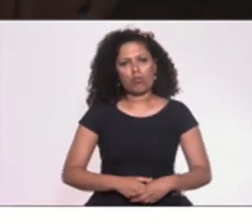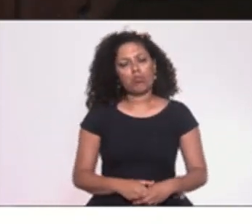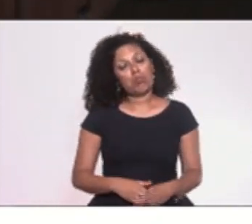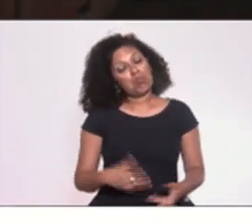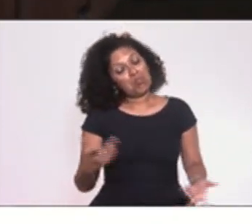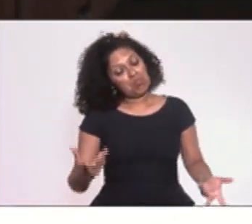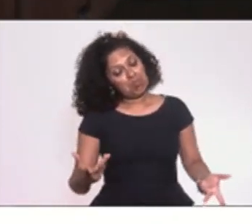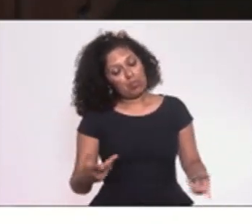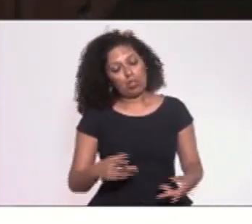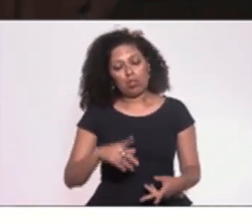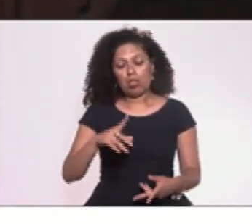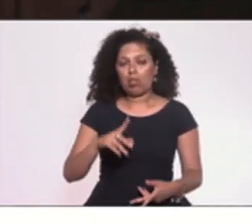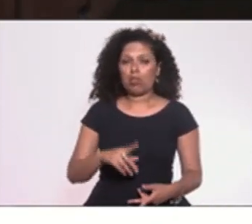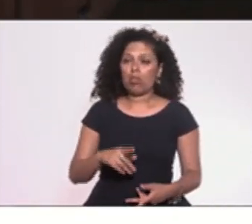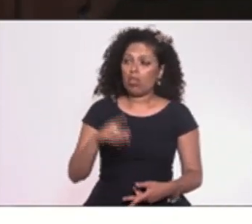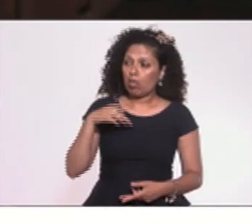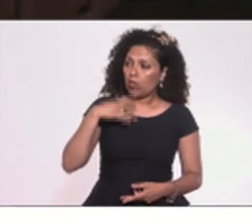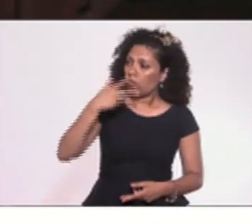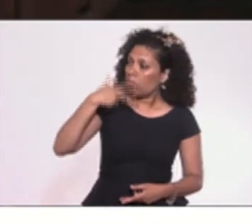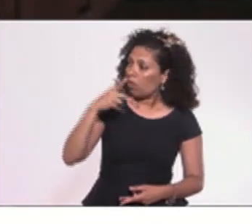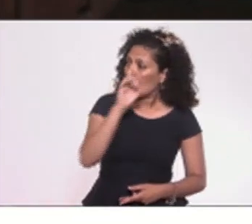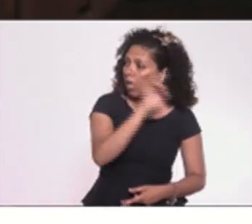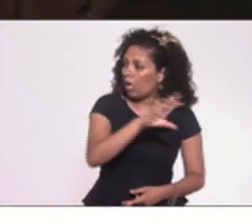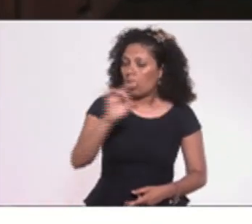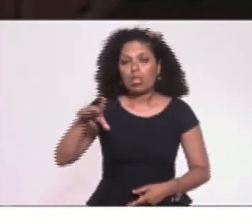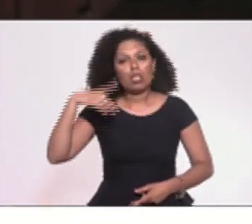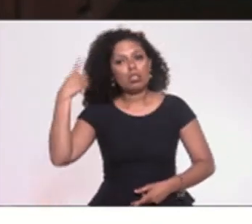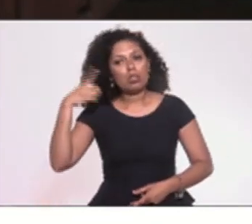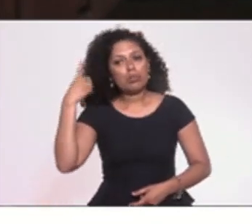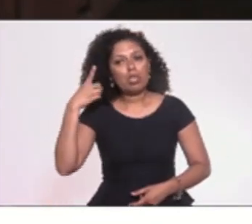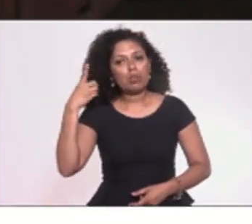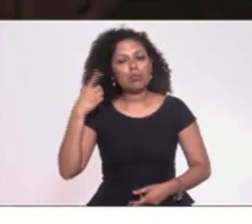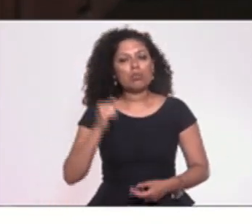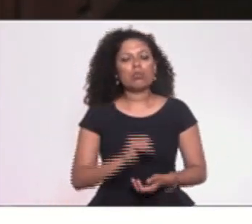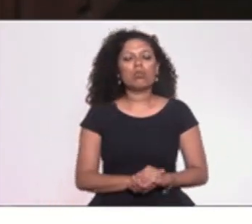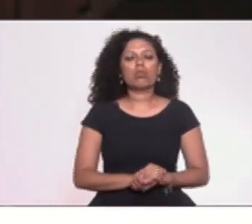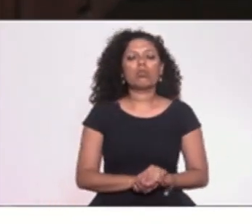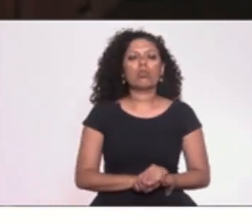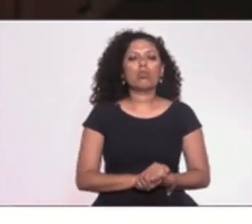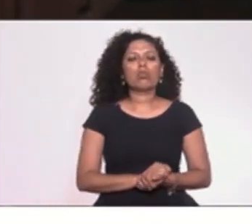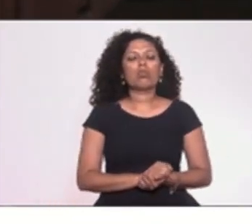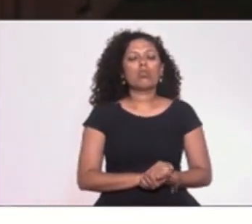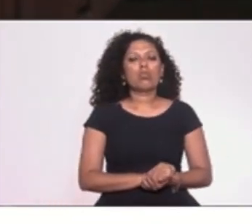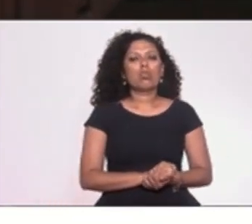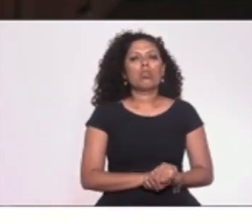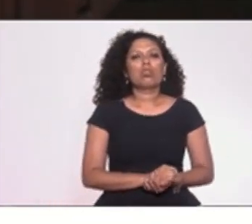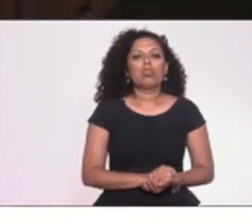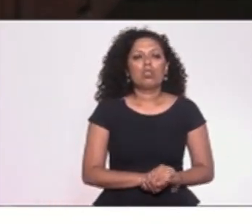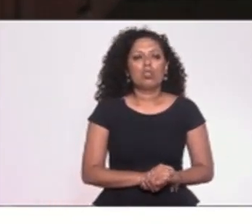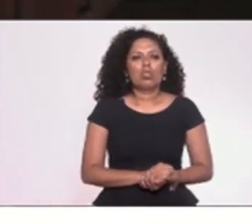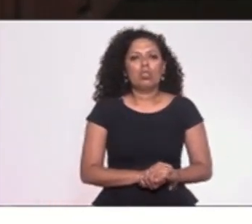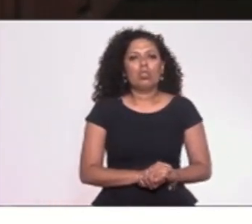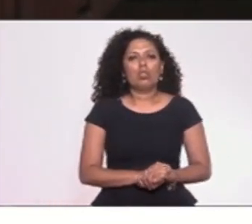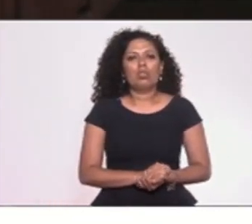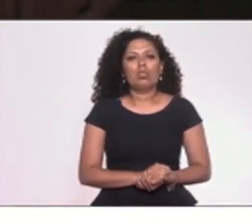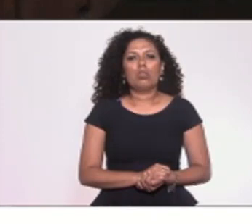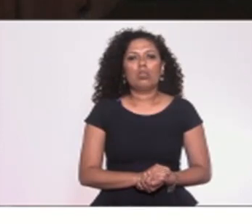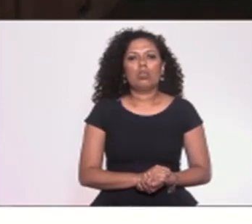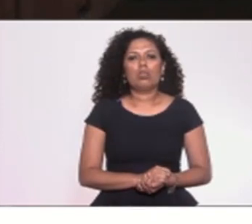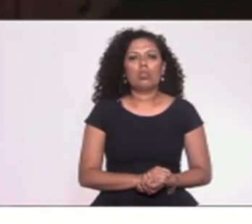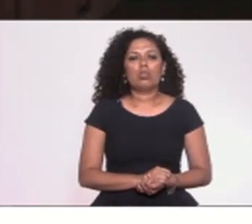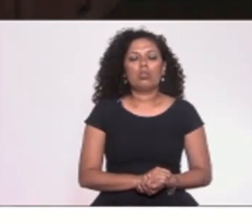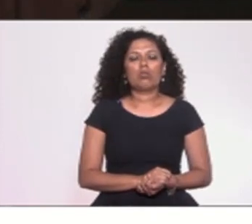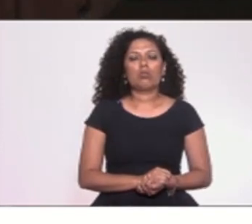cabe dizer aos senhores parlamentares que os